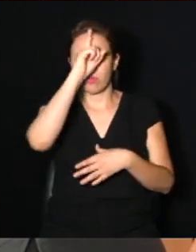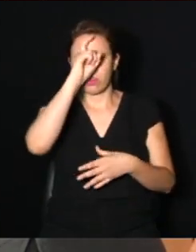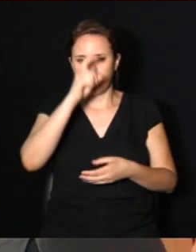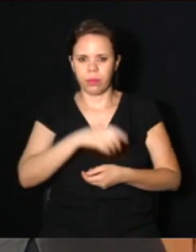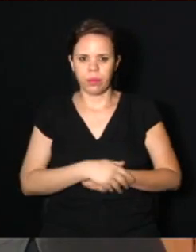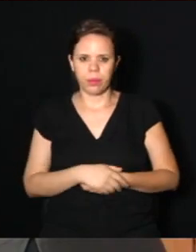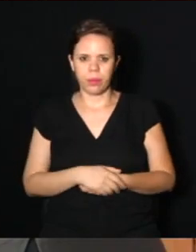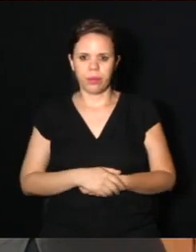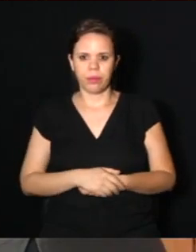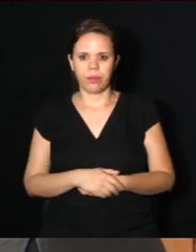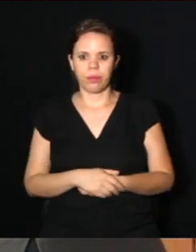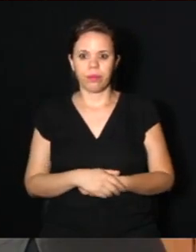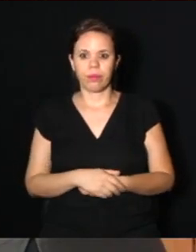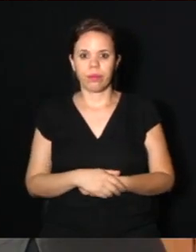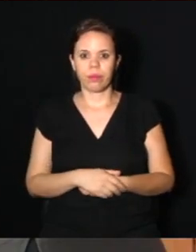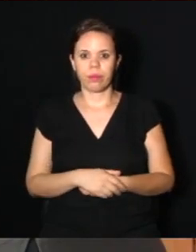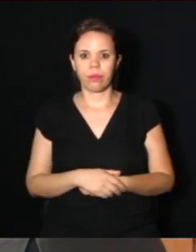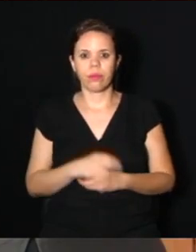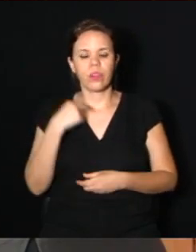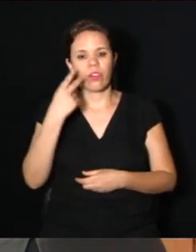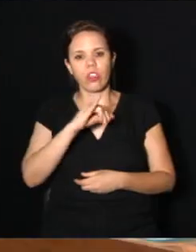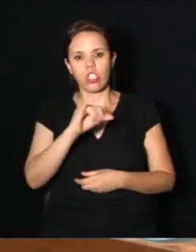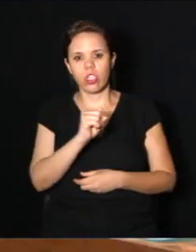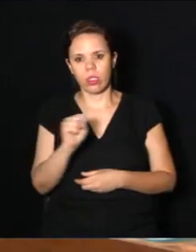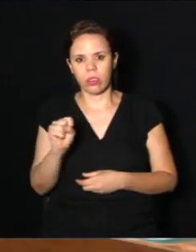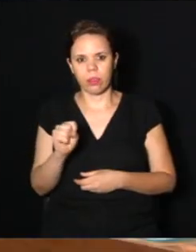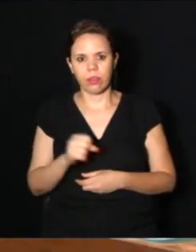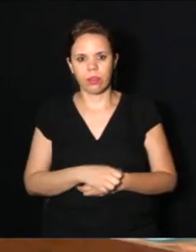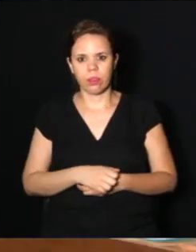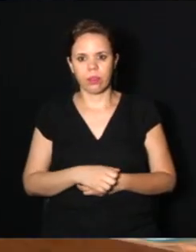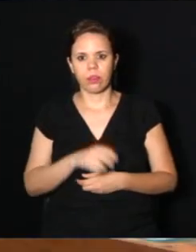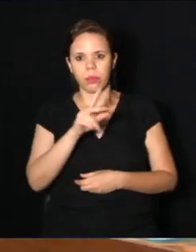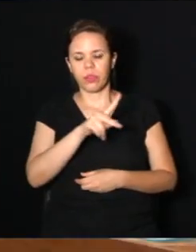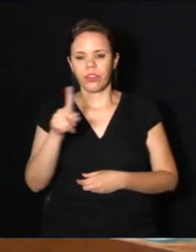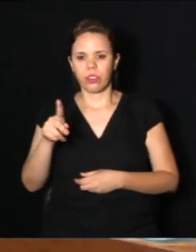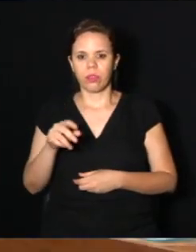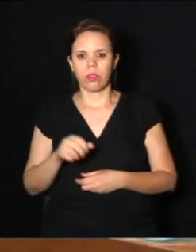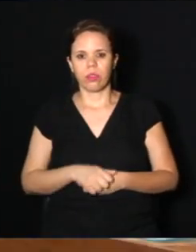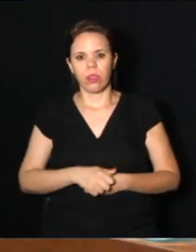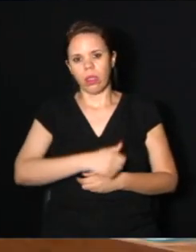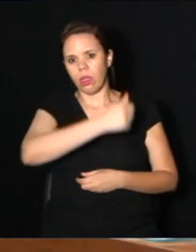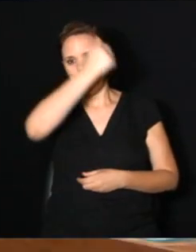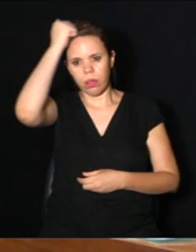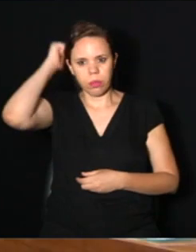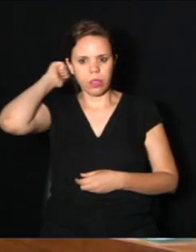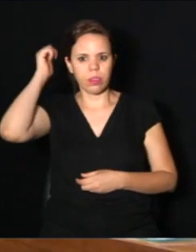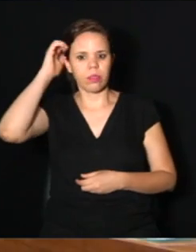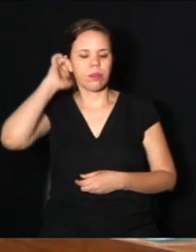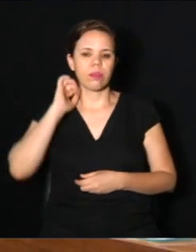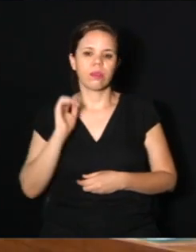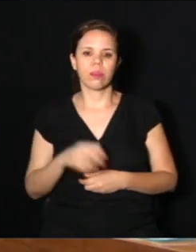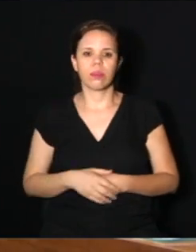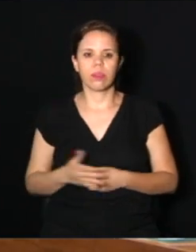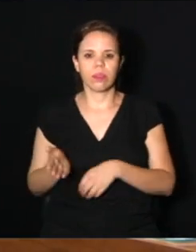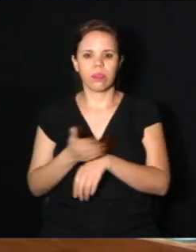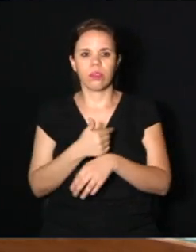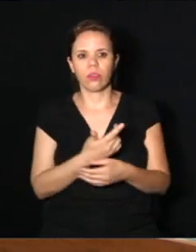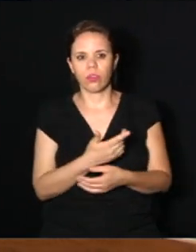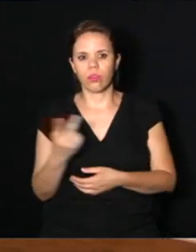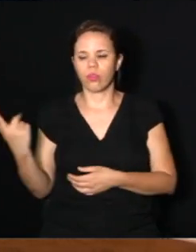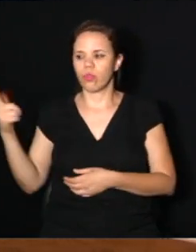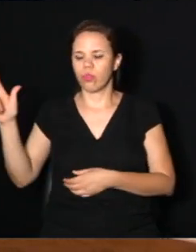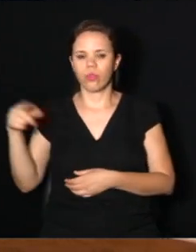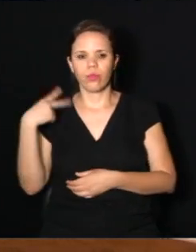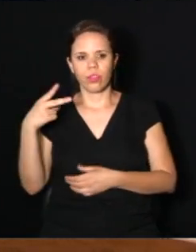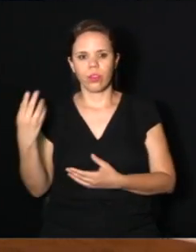hospital. Vereador Jota Silva, vereador professor Alberto, eu quero, antes de passar aqui a palavra para os dois outros